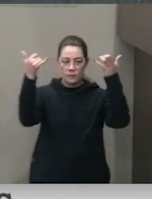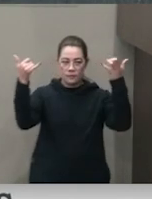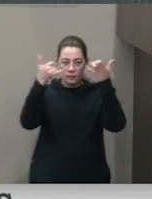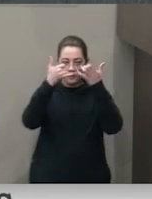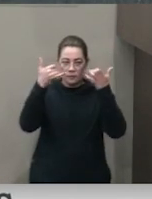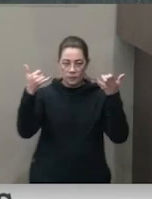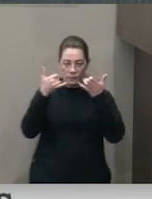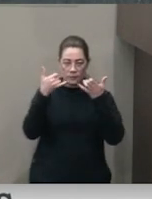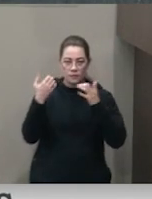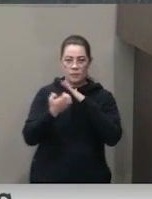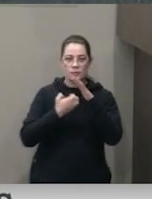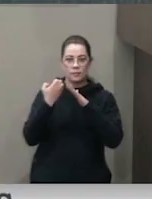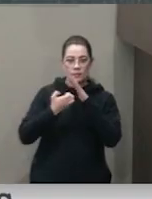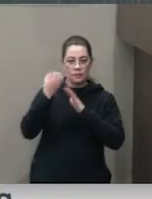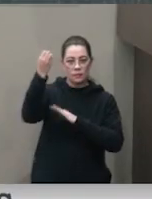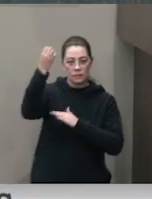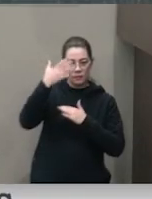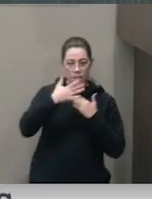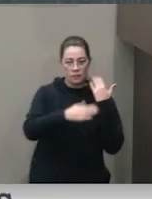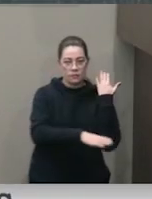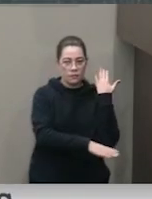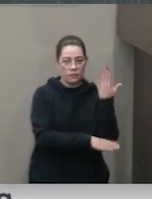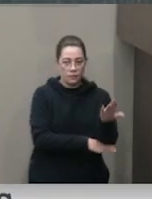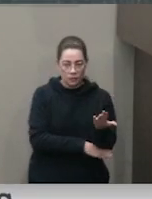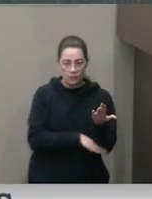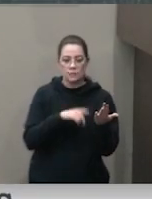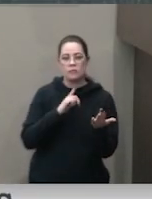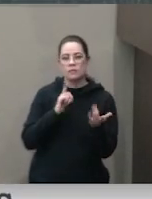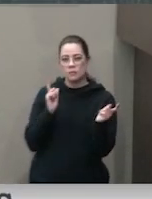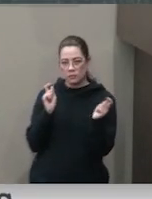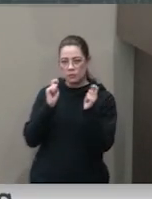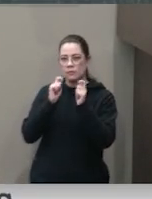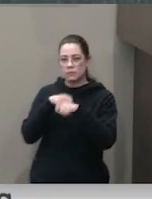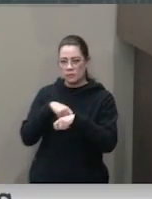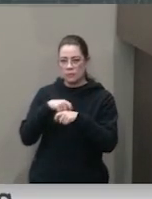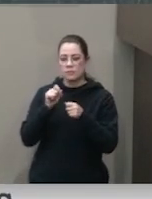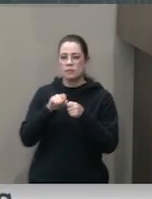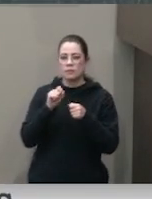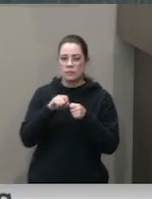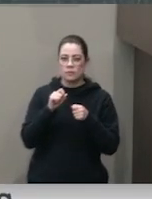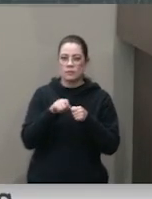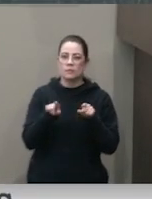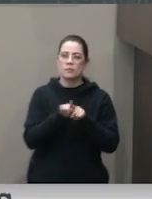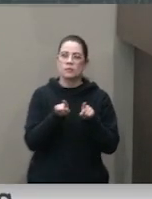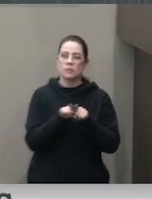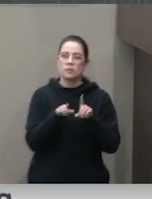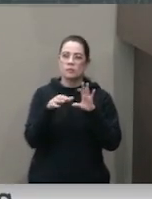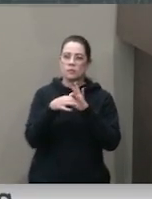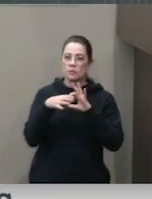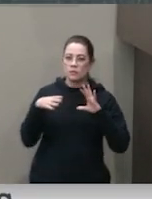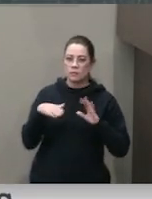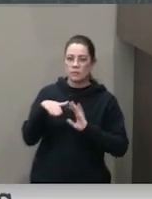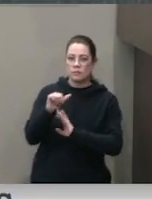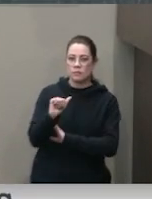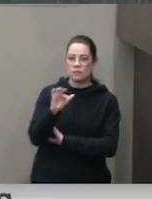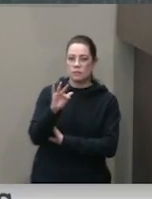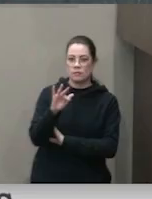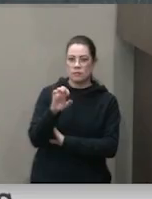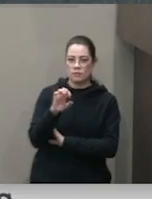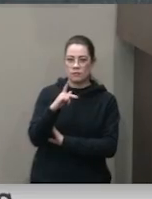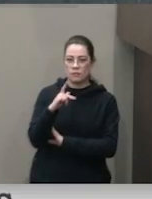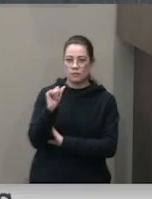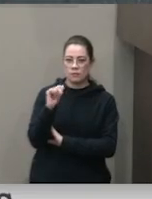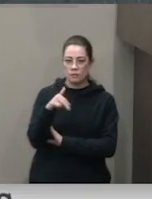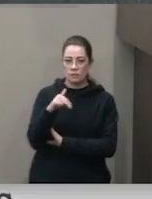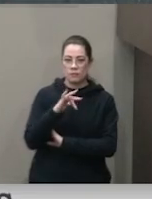Então, a RGE tem condições de solicitar essa autorização, foi feita, inclusive, com autorização da FEPAM, mas todos